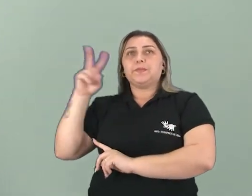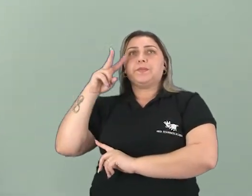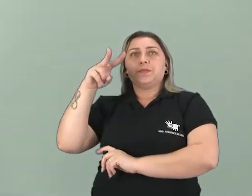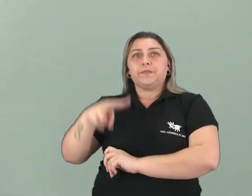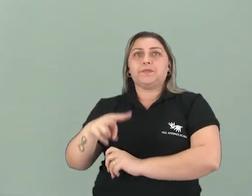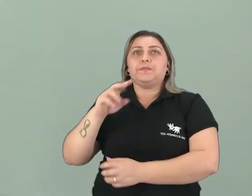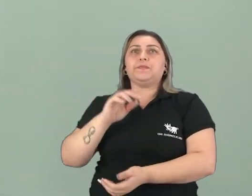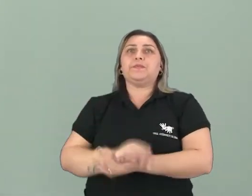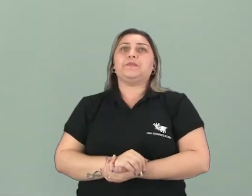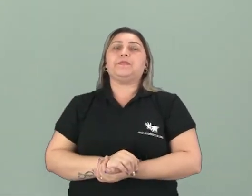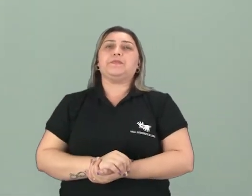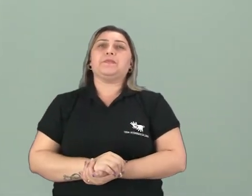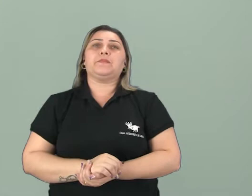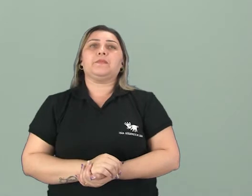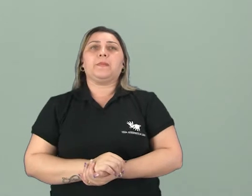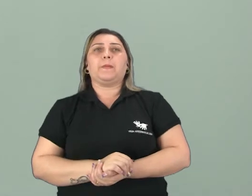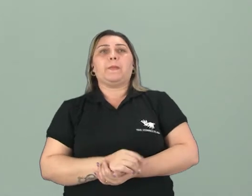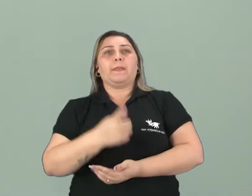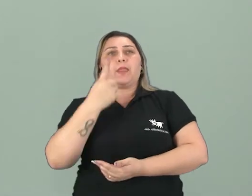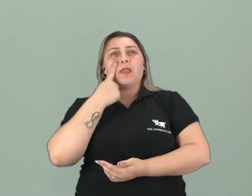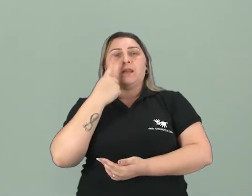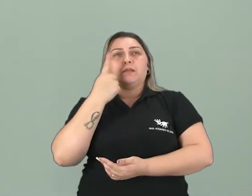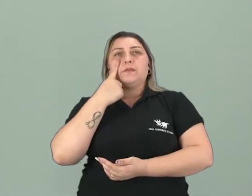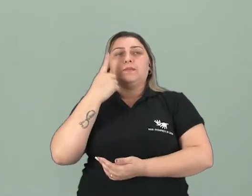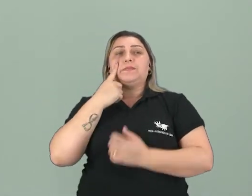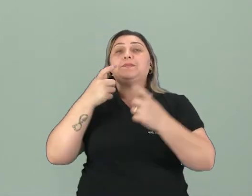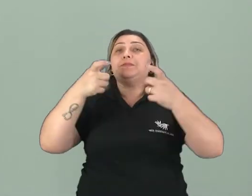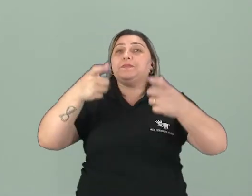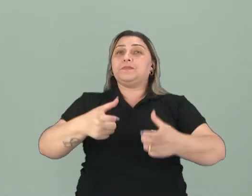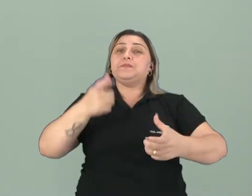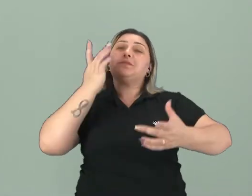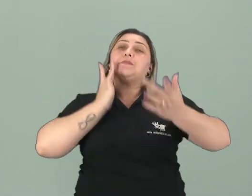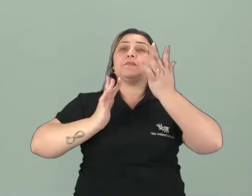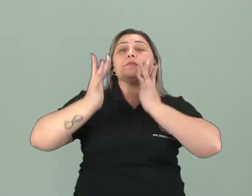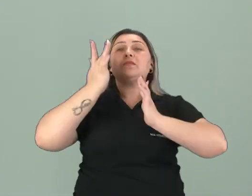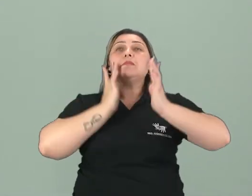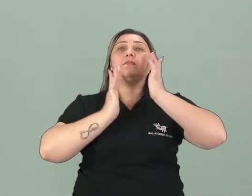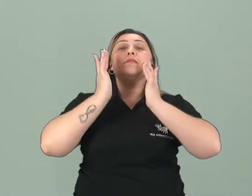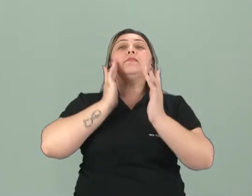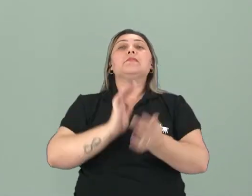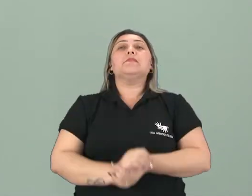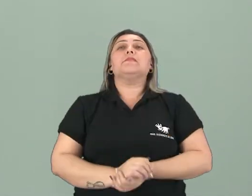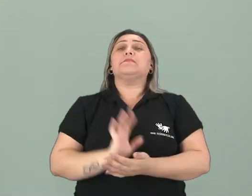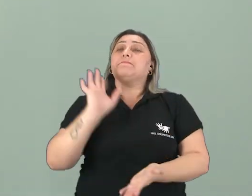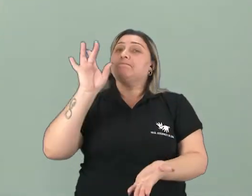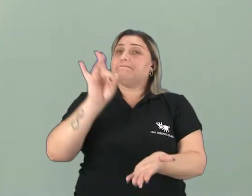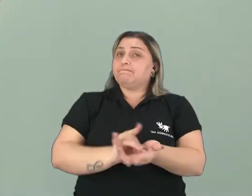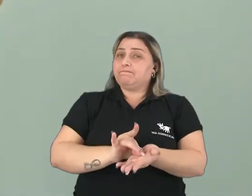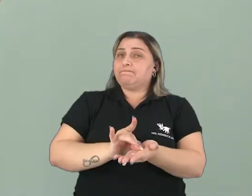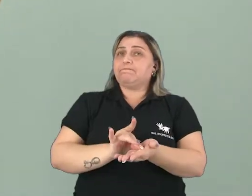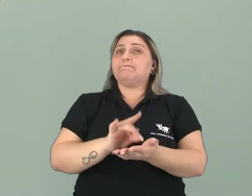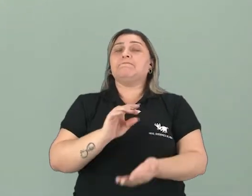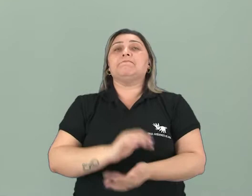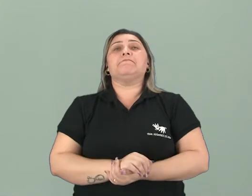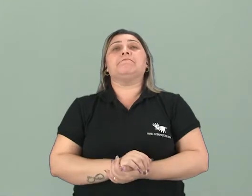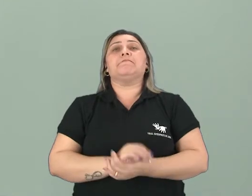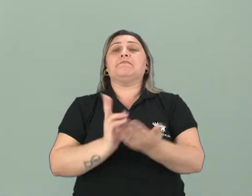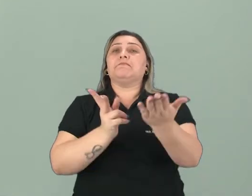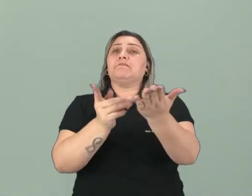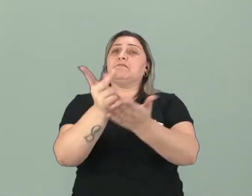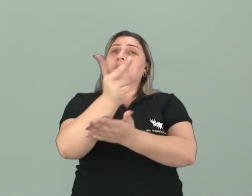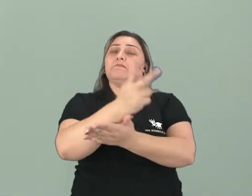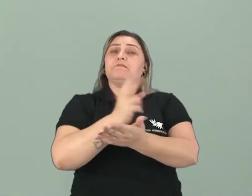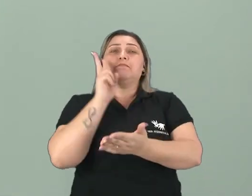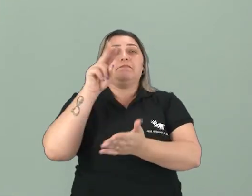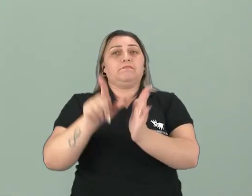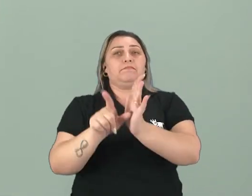daqui a pouquinho, nós vamos observar esse espaço teatral de forma real e não em forma de desenho, como